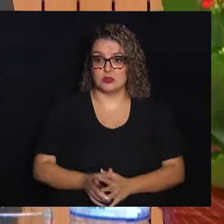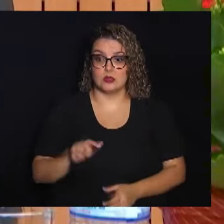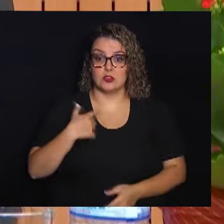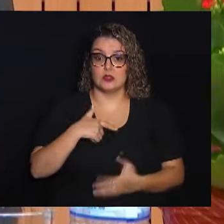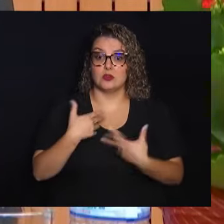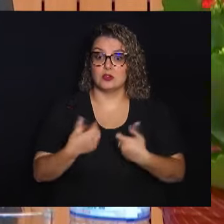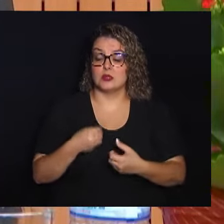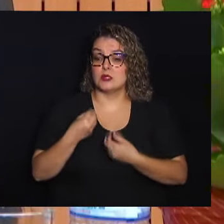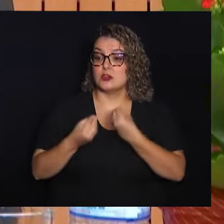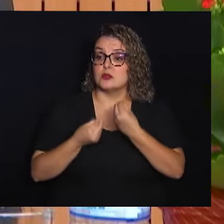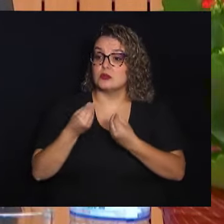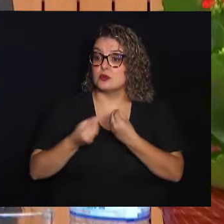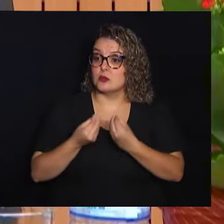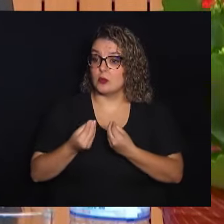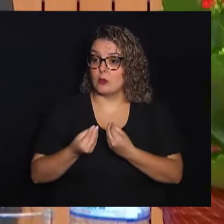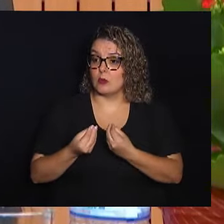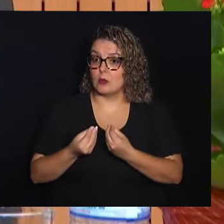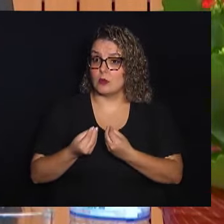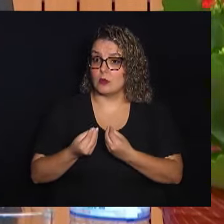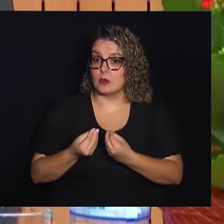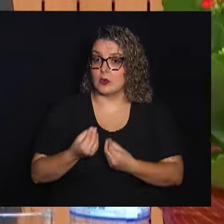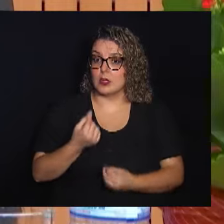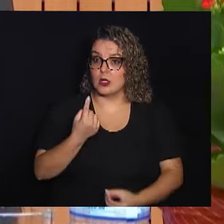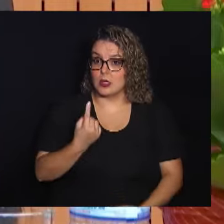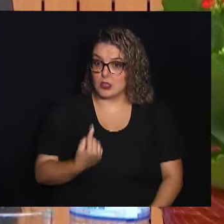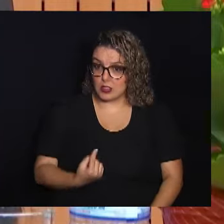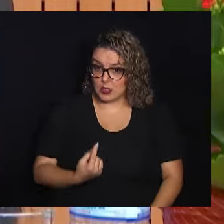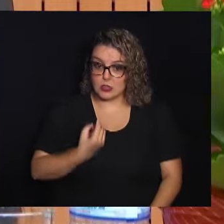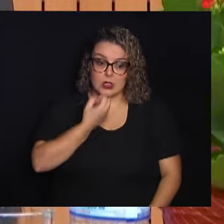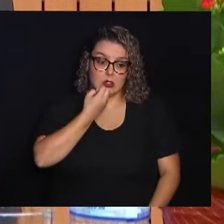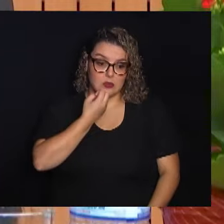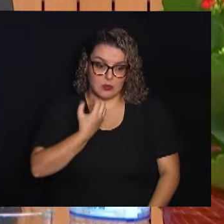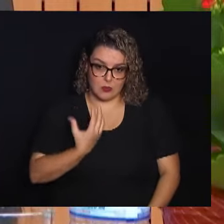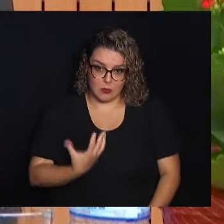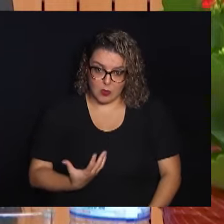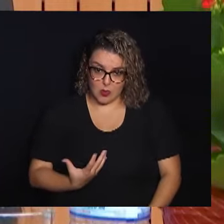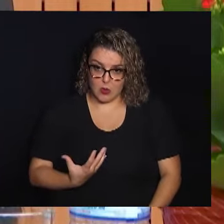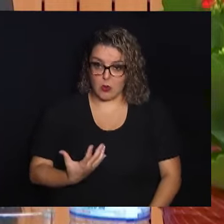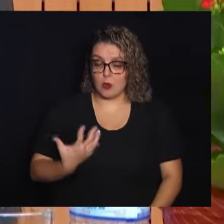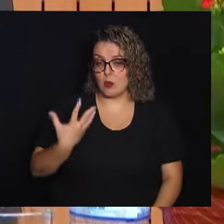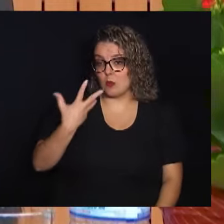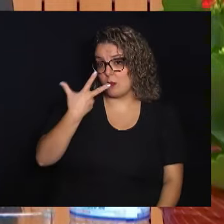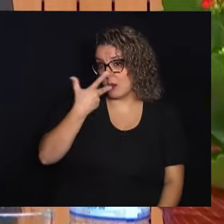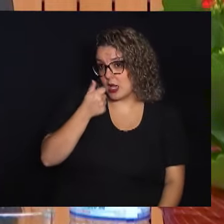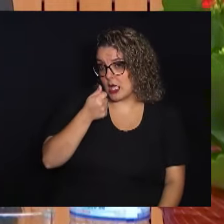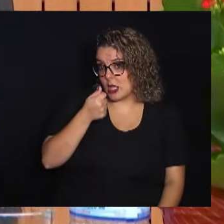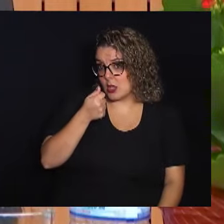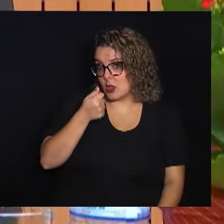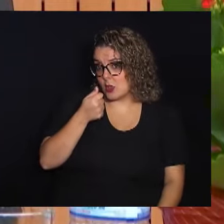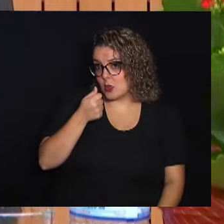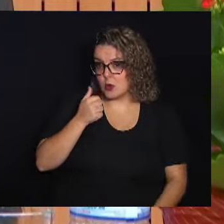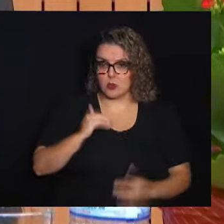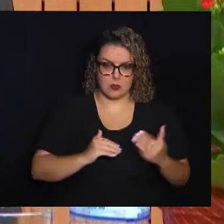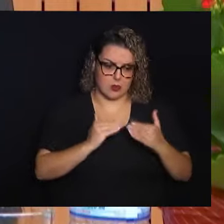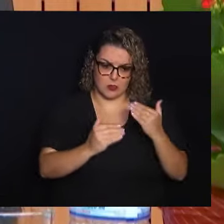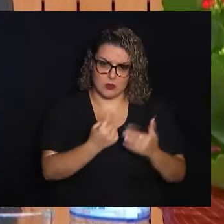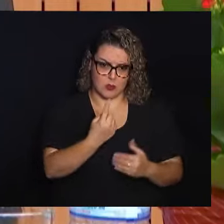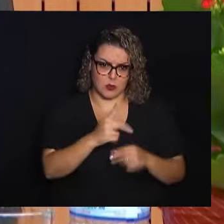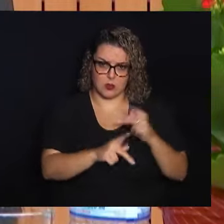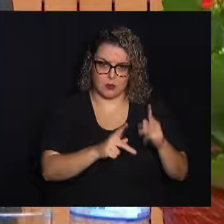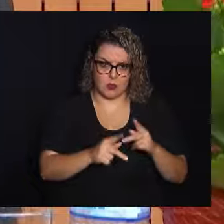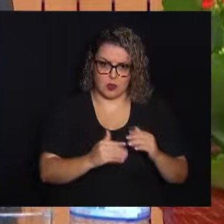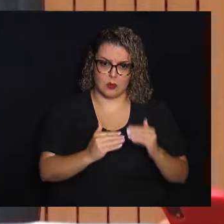e a gente assume como sendo bom e Belo O que foi construído por um